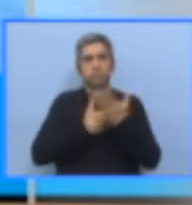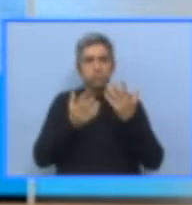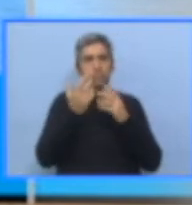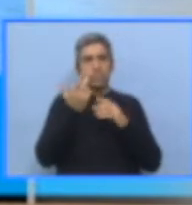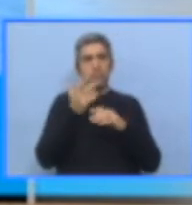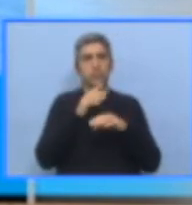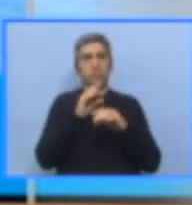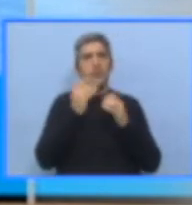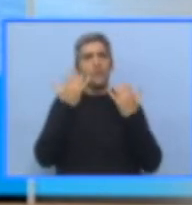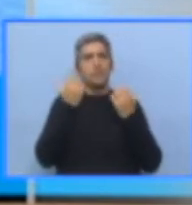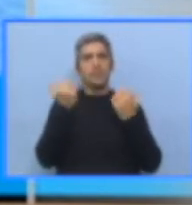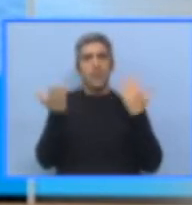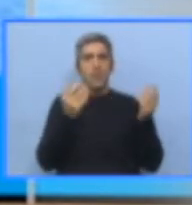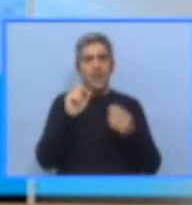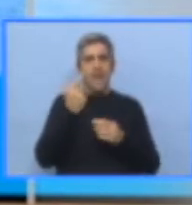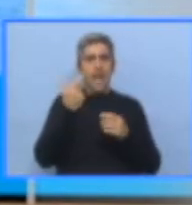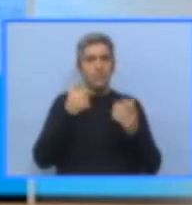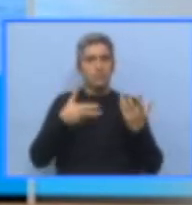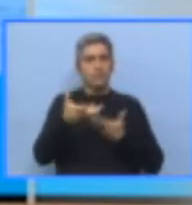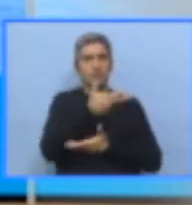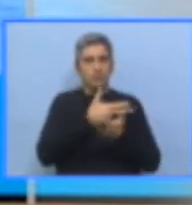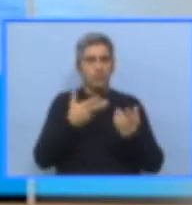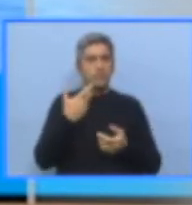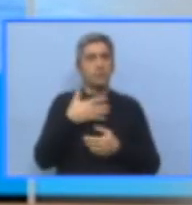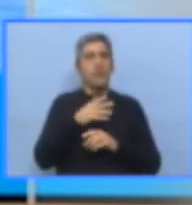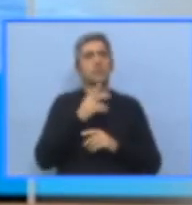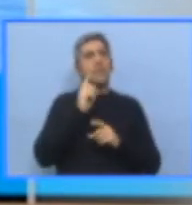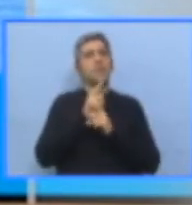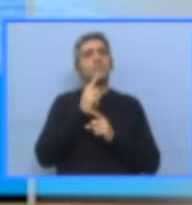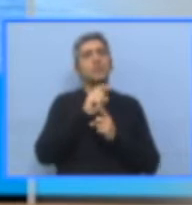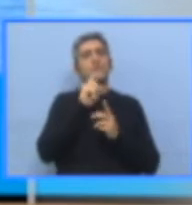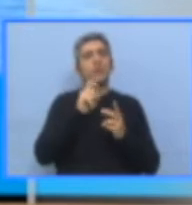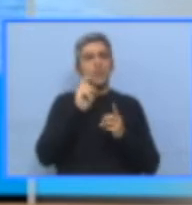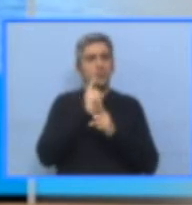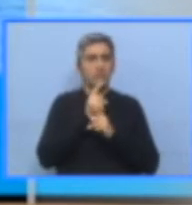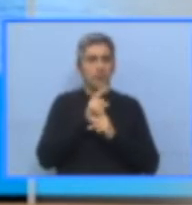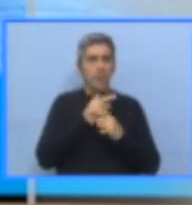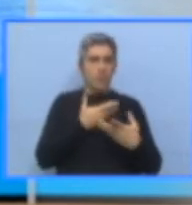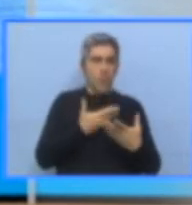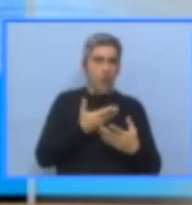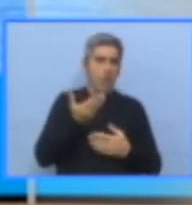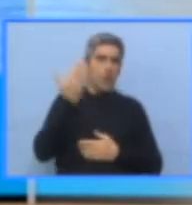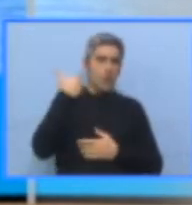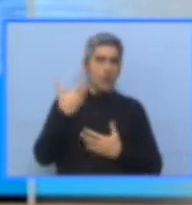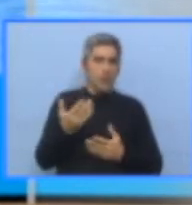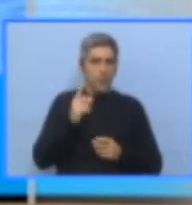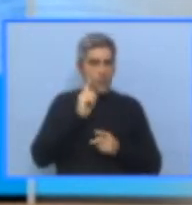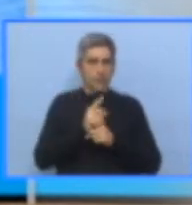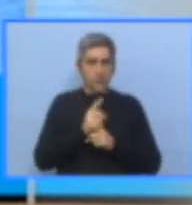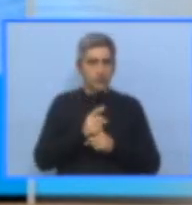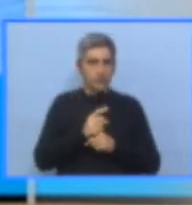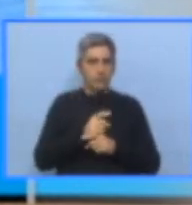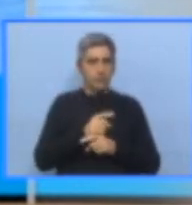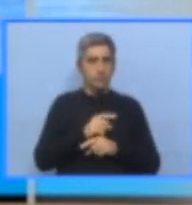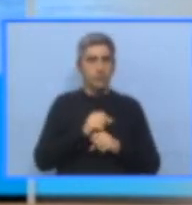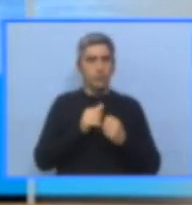na informação, mas no fundo coloca questões que continuam a ser as mesmas questões que muitas vezes se colocam